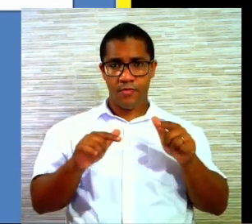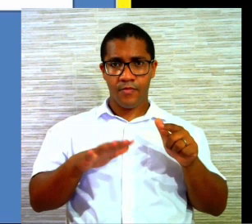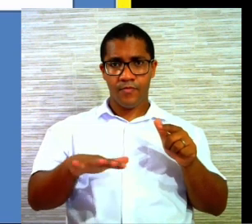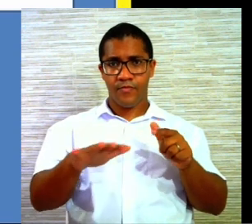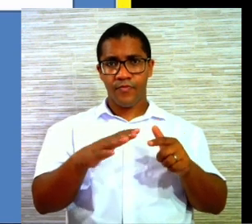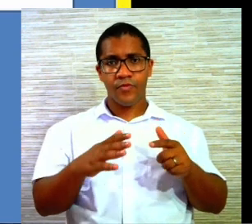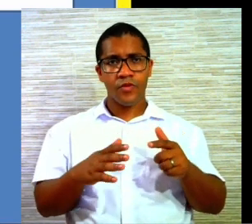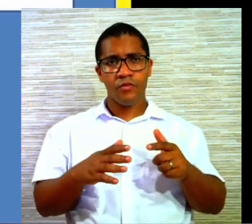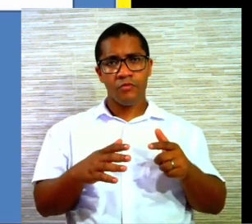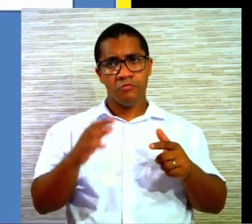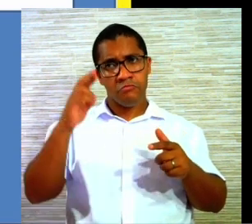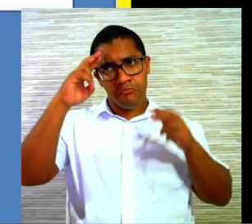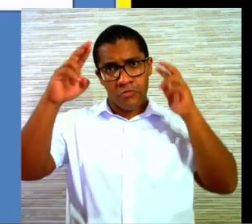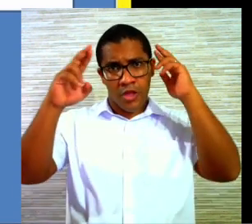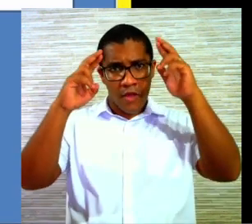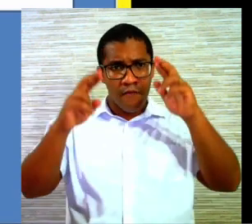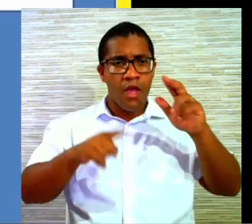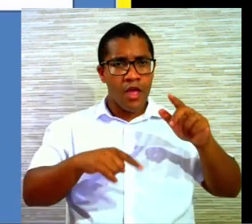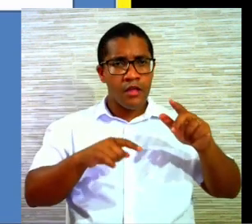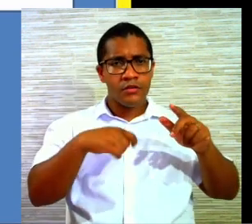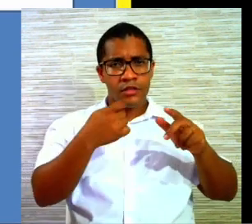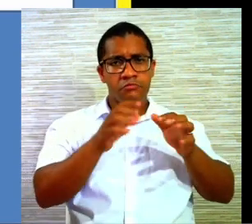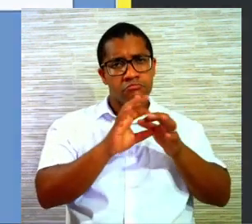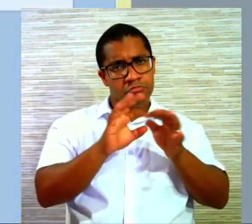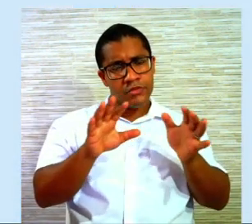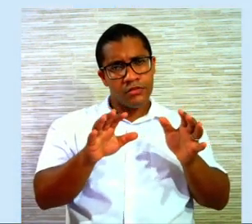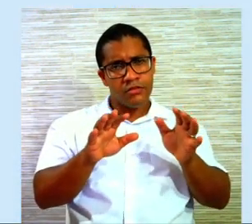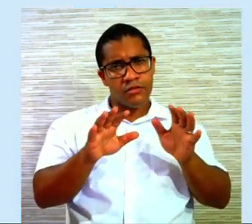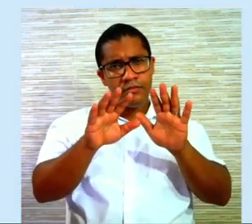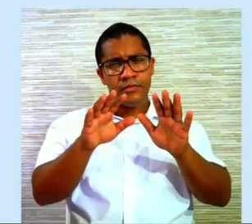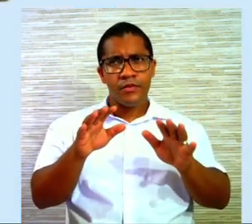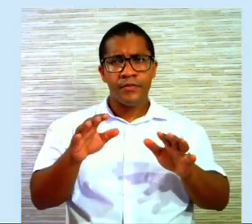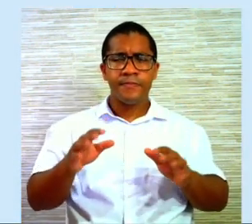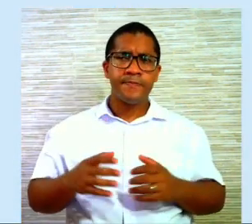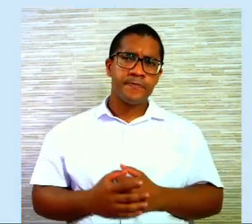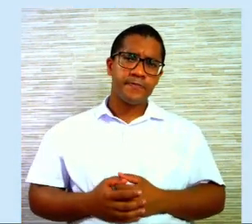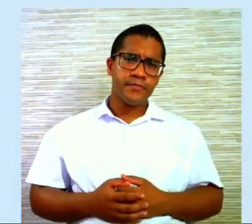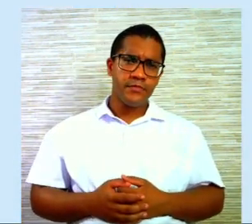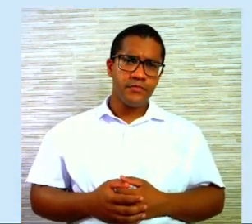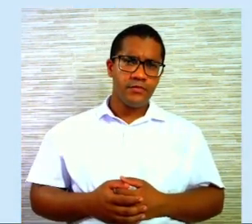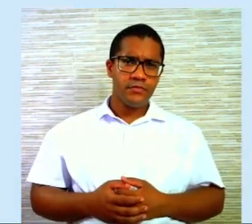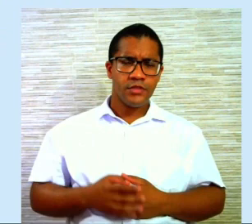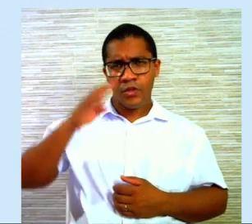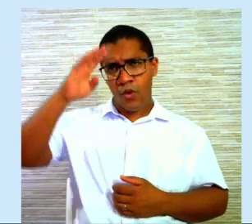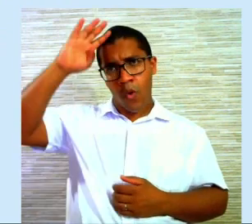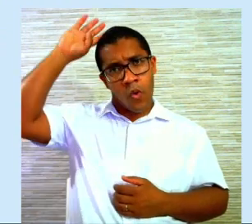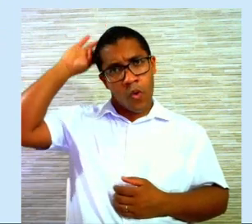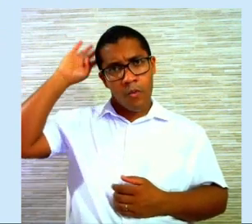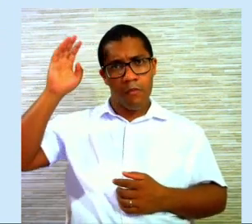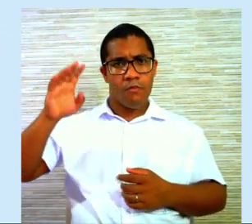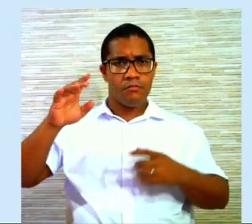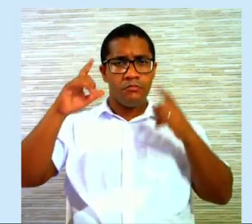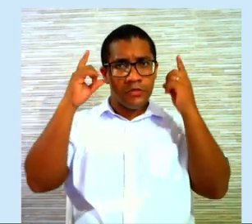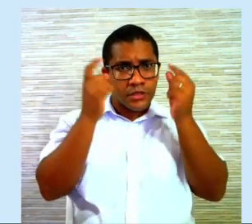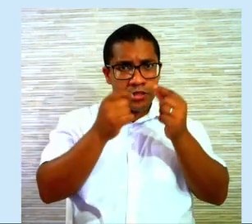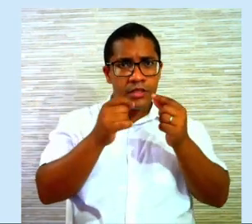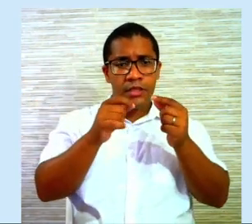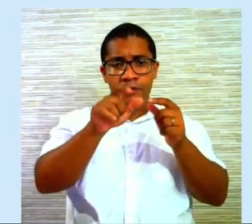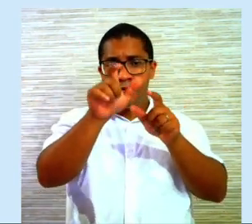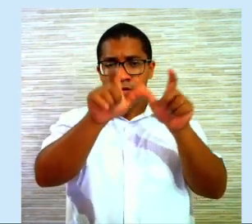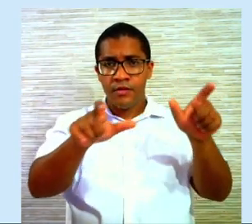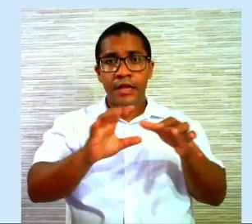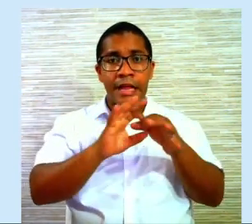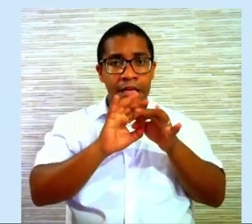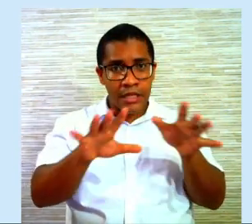também era considerado livre. Então, vejamos. Em Roma, Grécia, cidadão